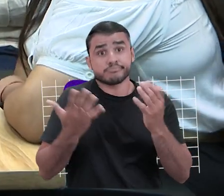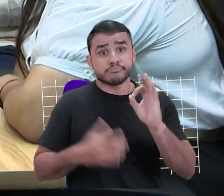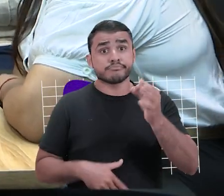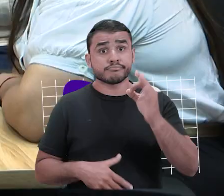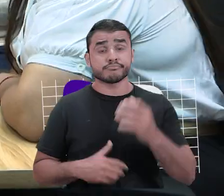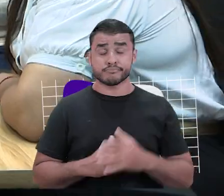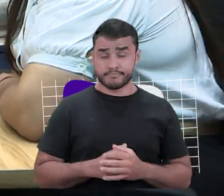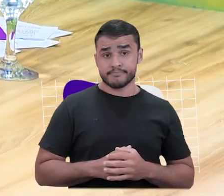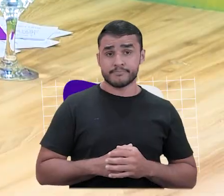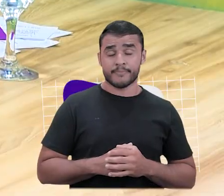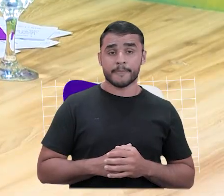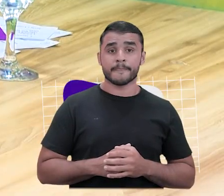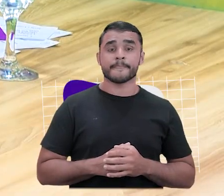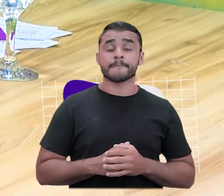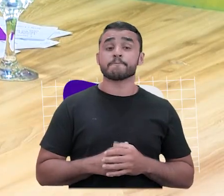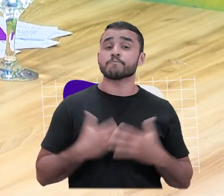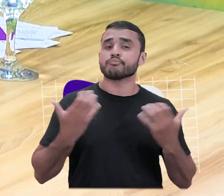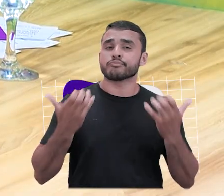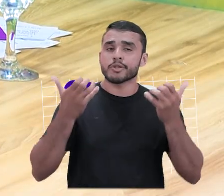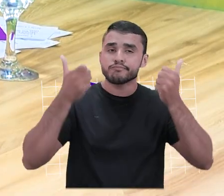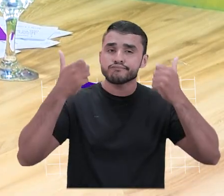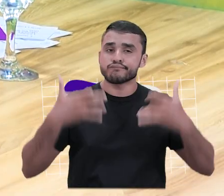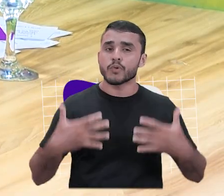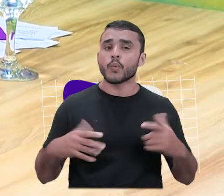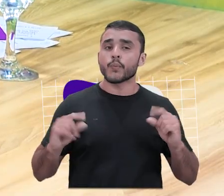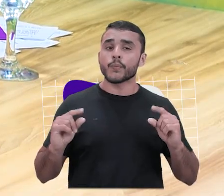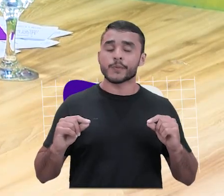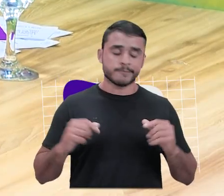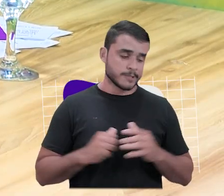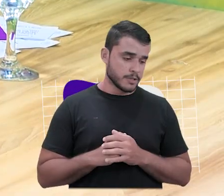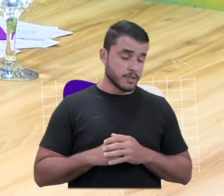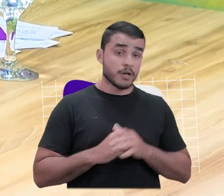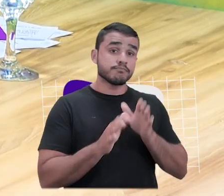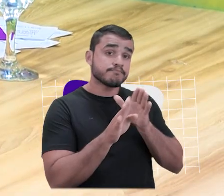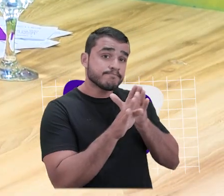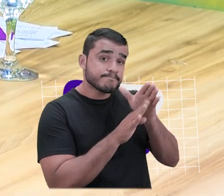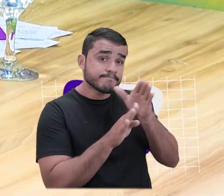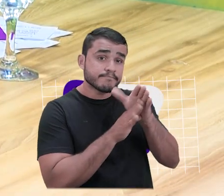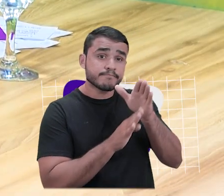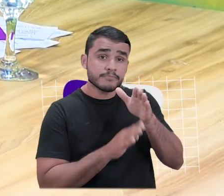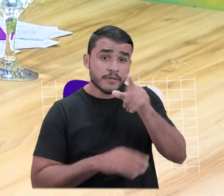que você diria? O que eu tenho a dizer é que calma,